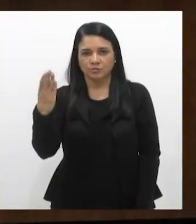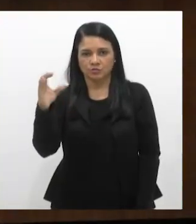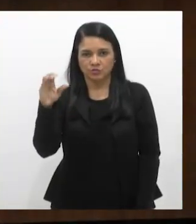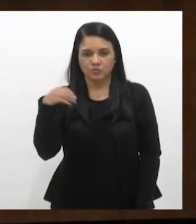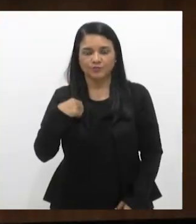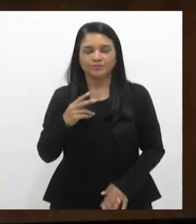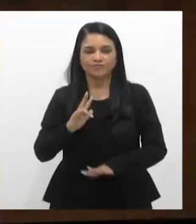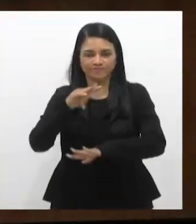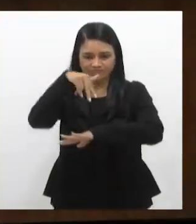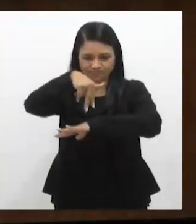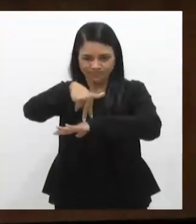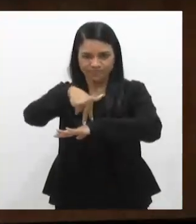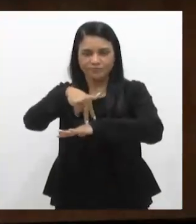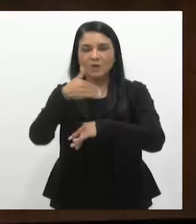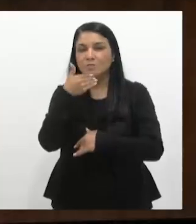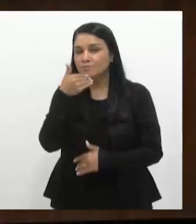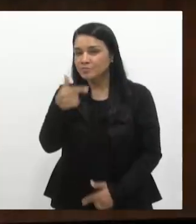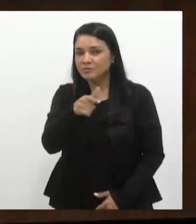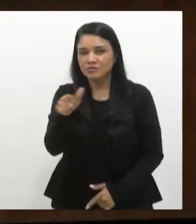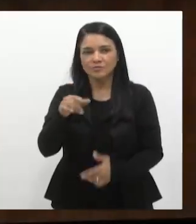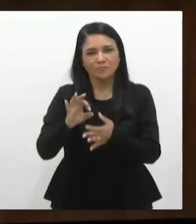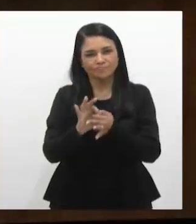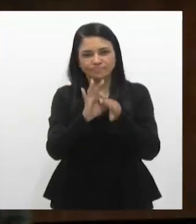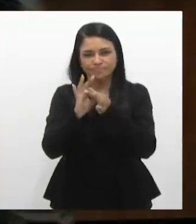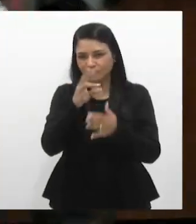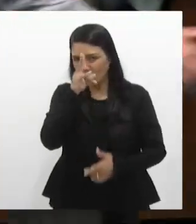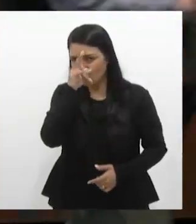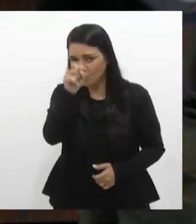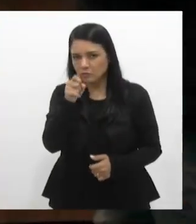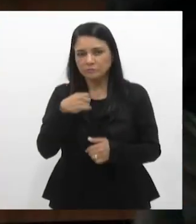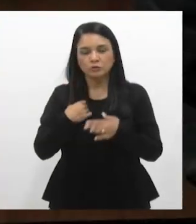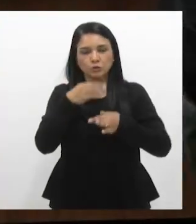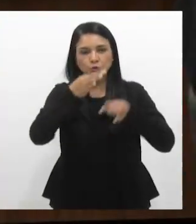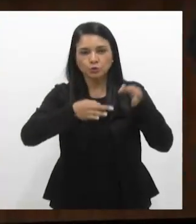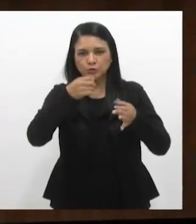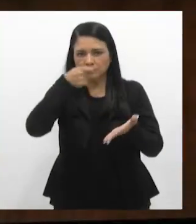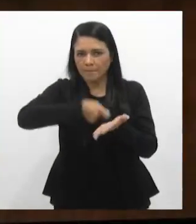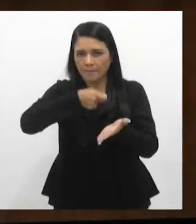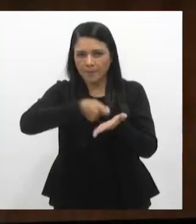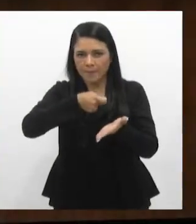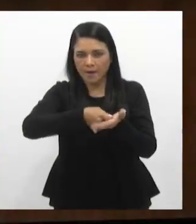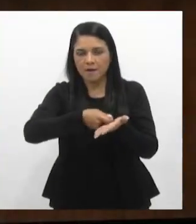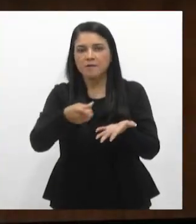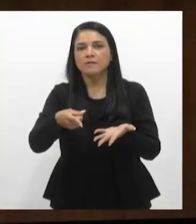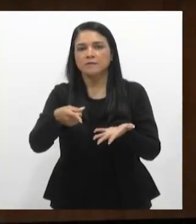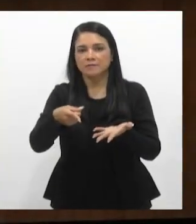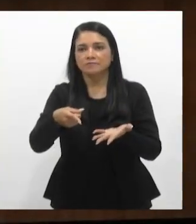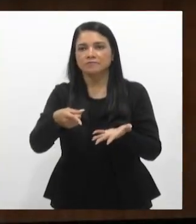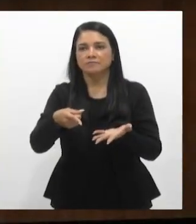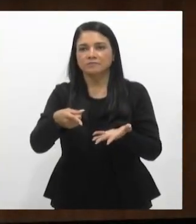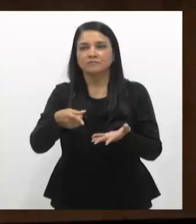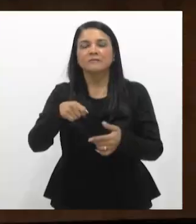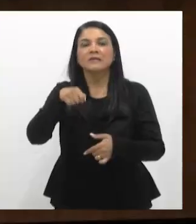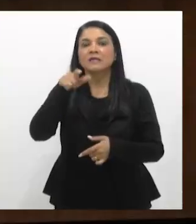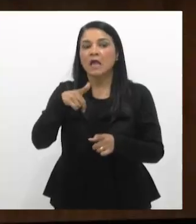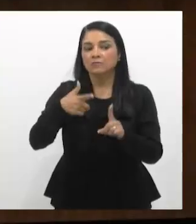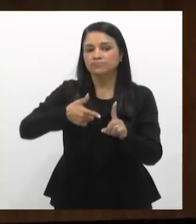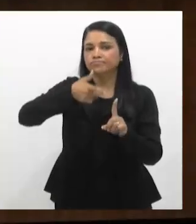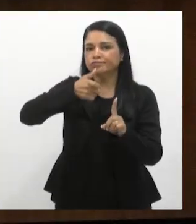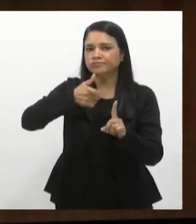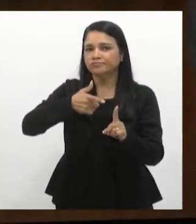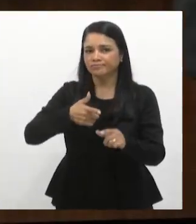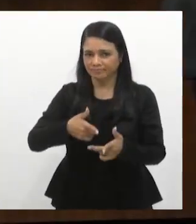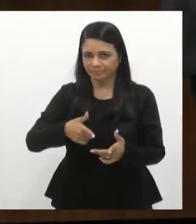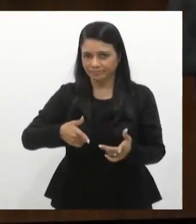para pedir para que a gente una nossas forças para cobrar justiça, cobrar para que quem cometeu esse crime aí